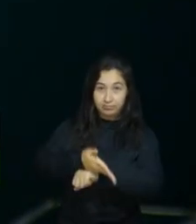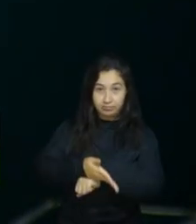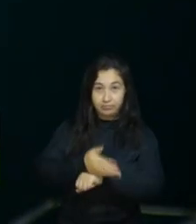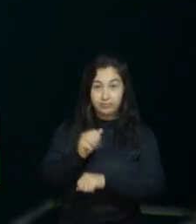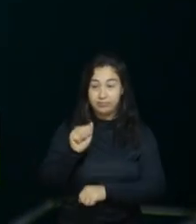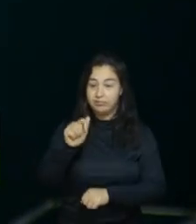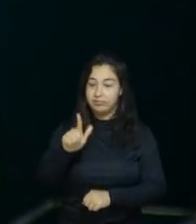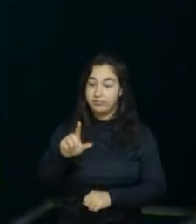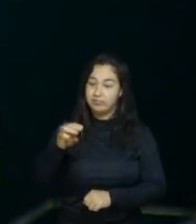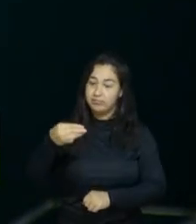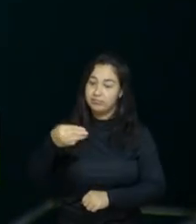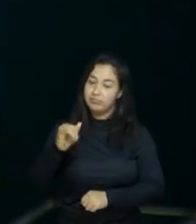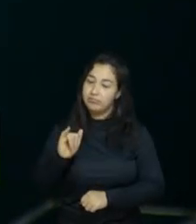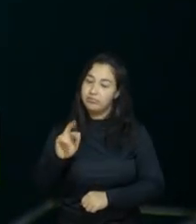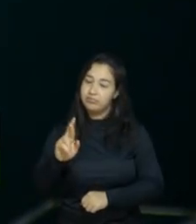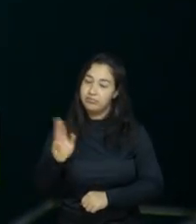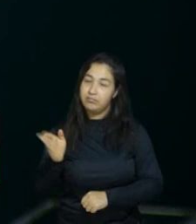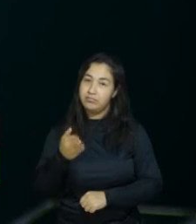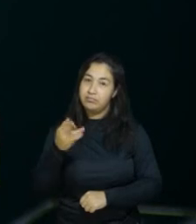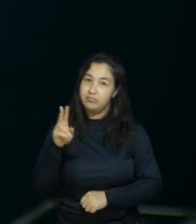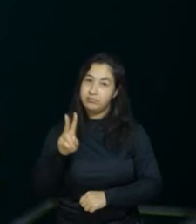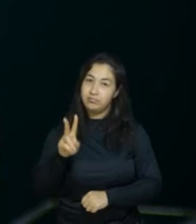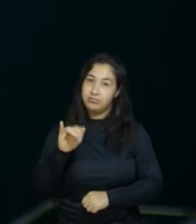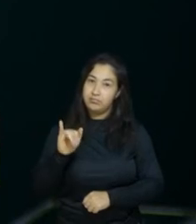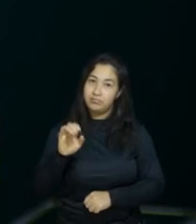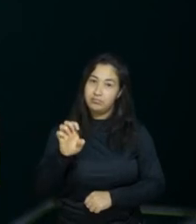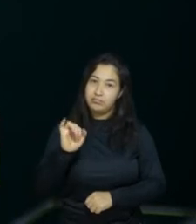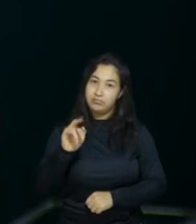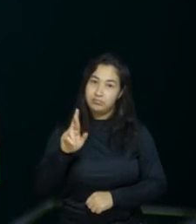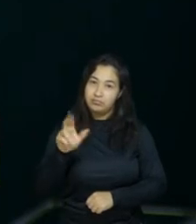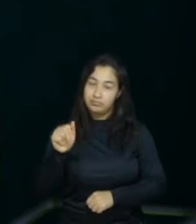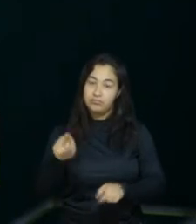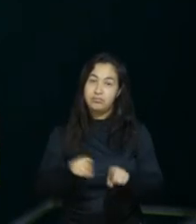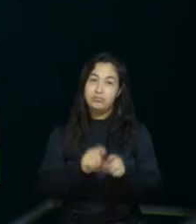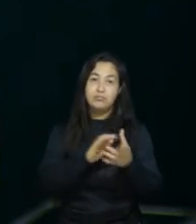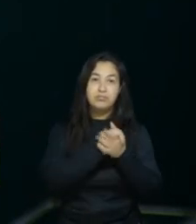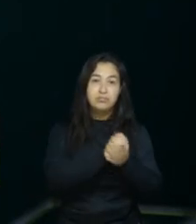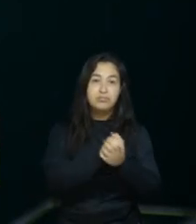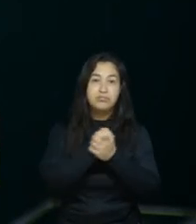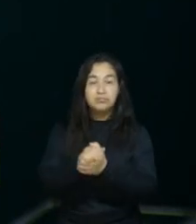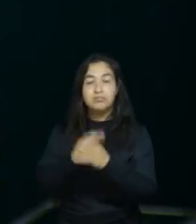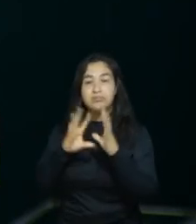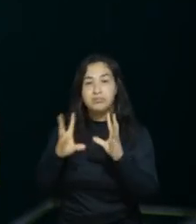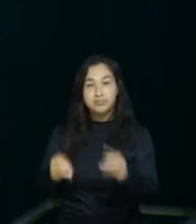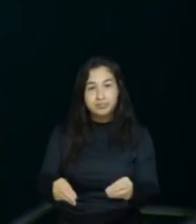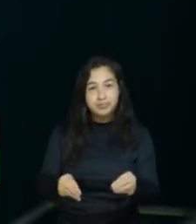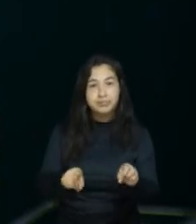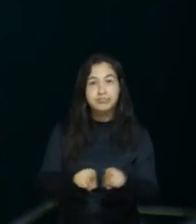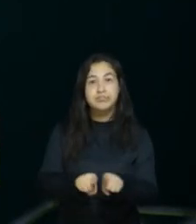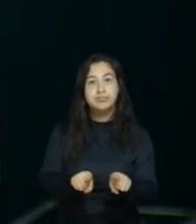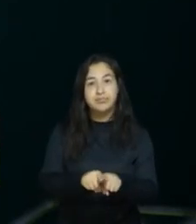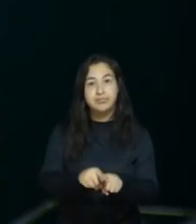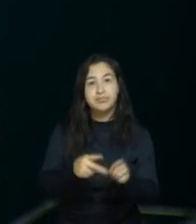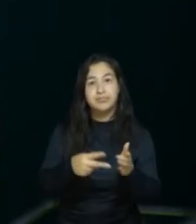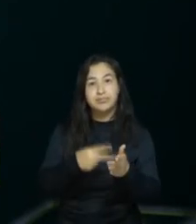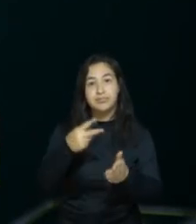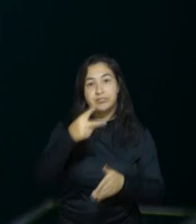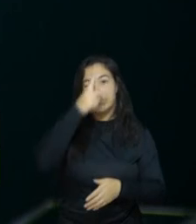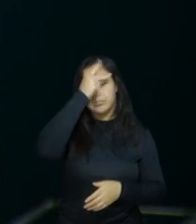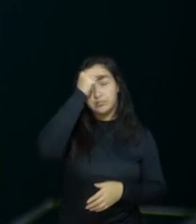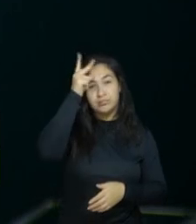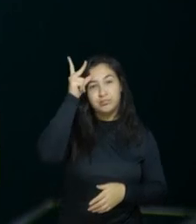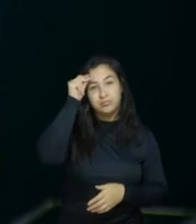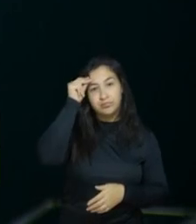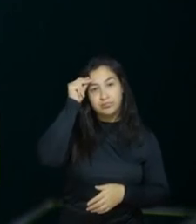né, em nome dele, cumprimento todos os demais vereadores e vereadoras, e cumprimento também a vice-prefeita e